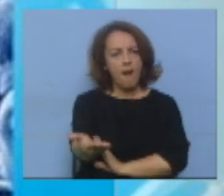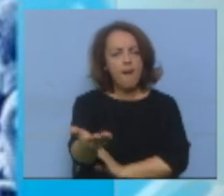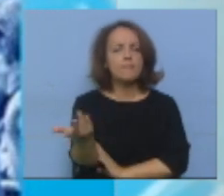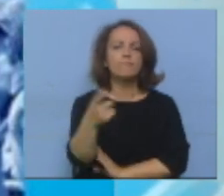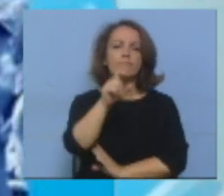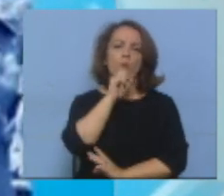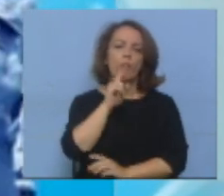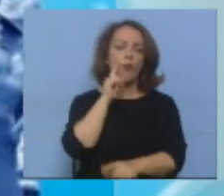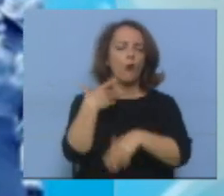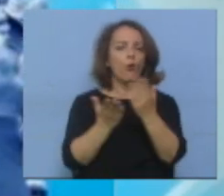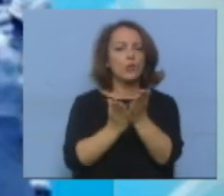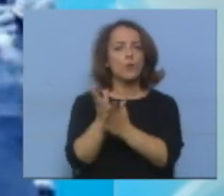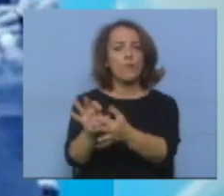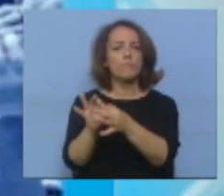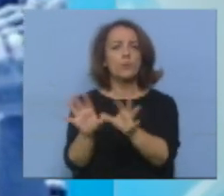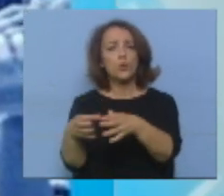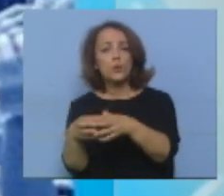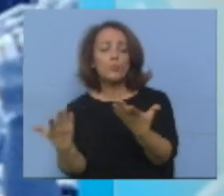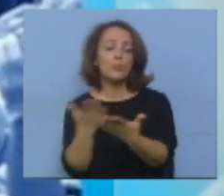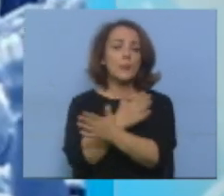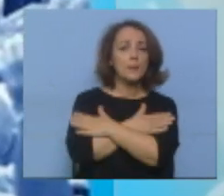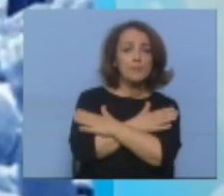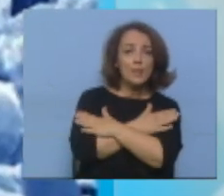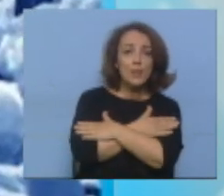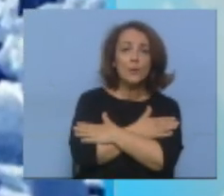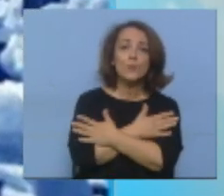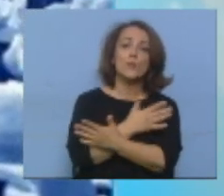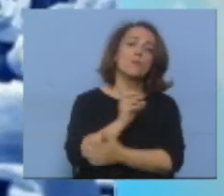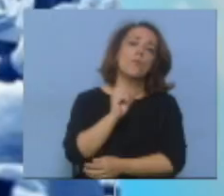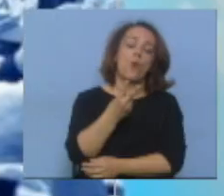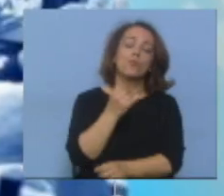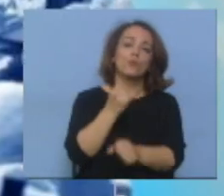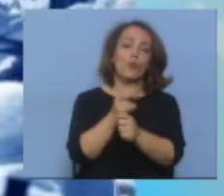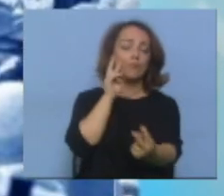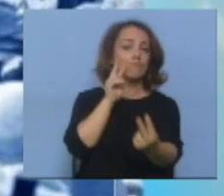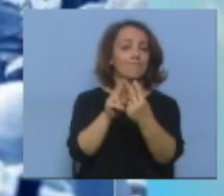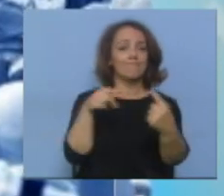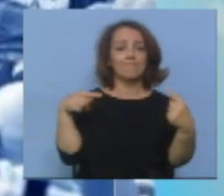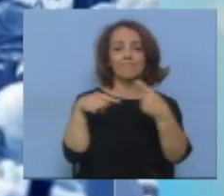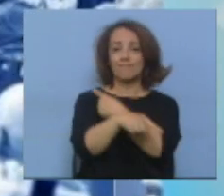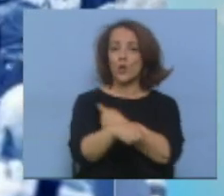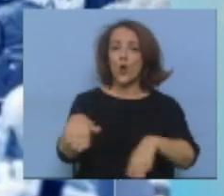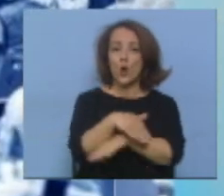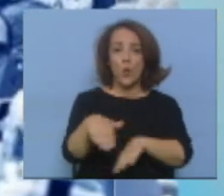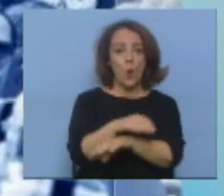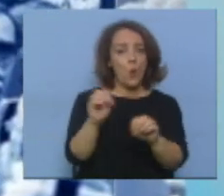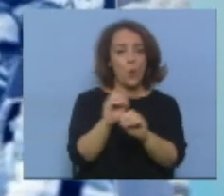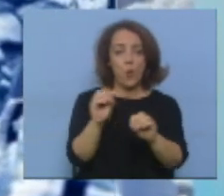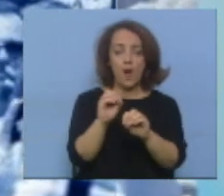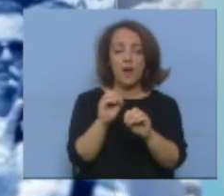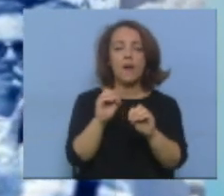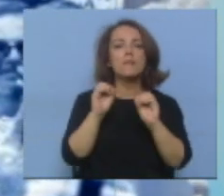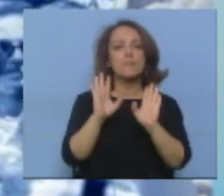manter ligado a um grupo, aos amigos e àqueles que, por certo, não se cruzam connosco nas ruas, mas permanecem no